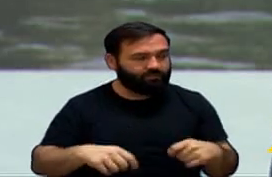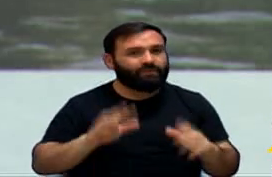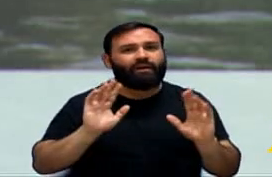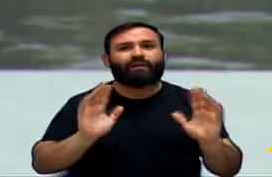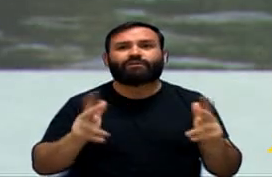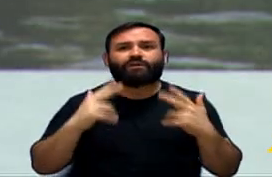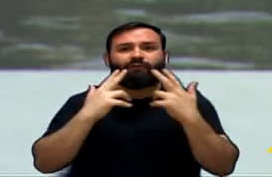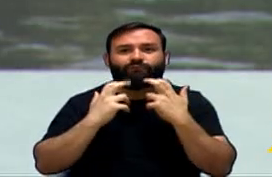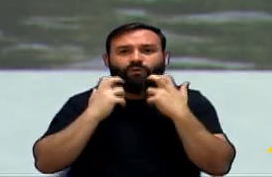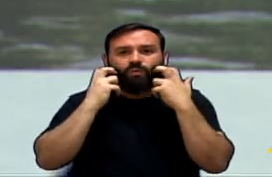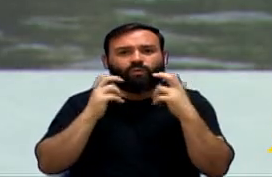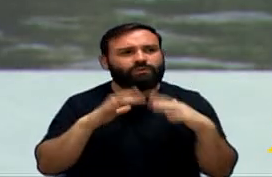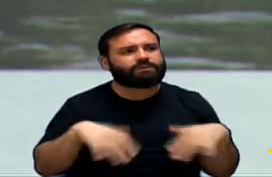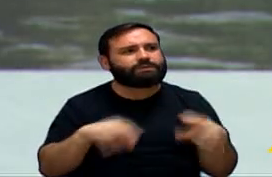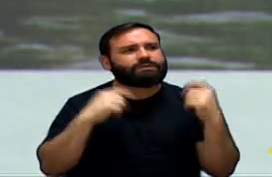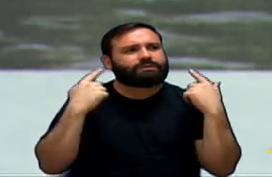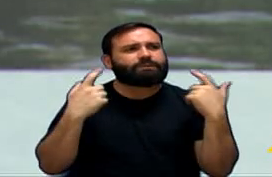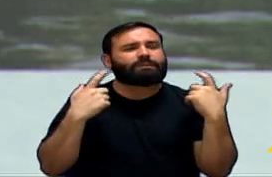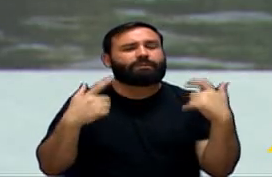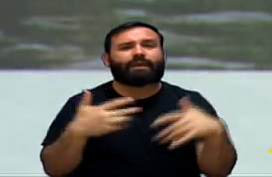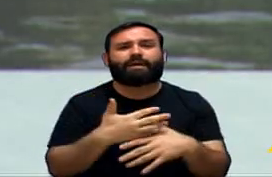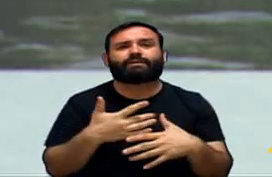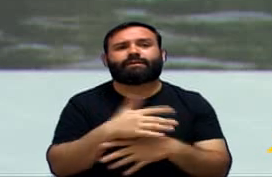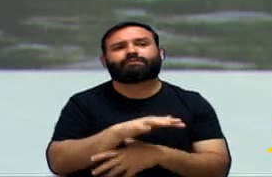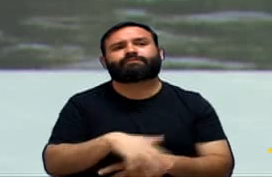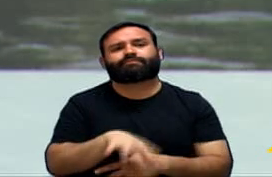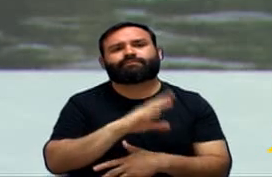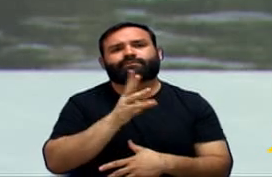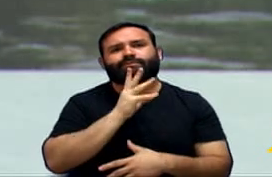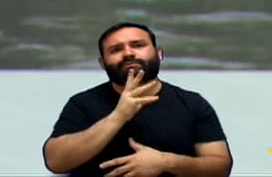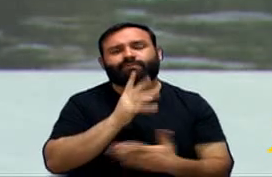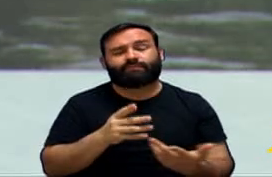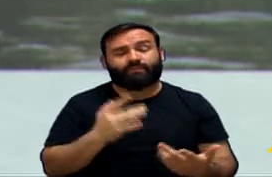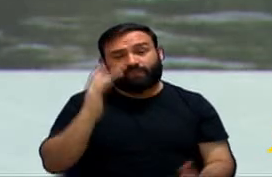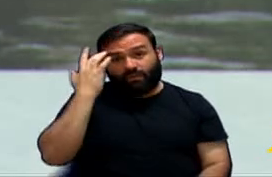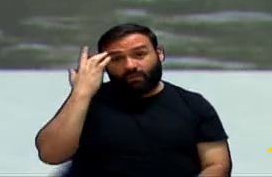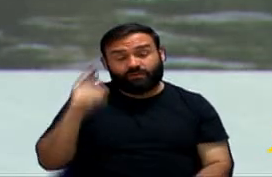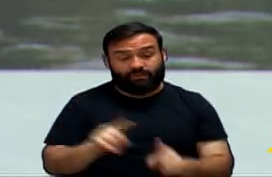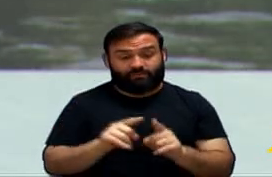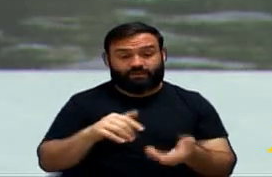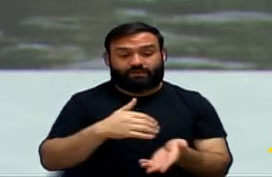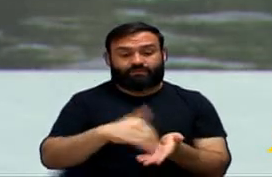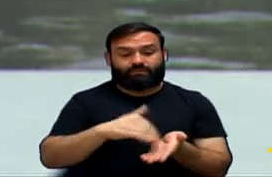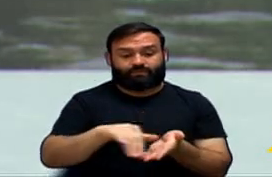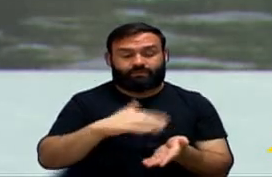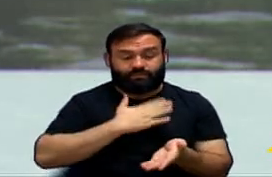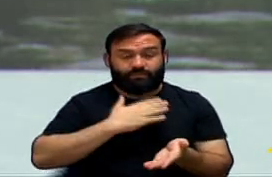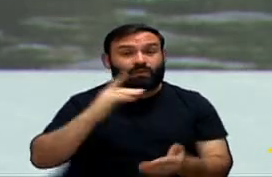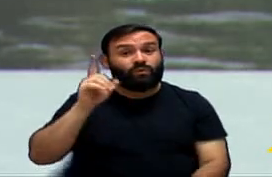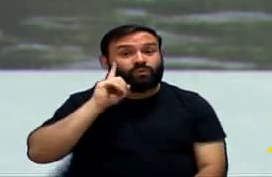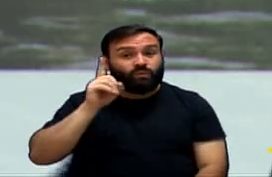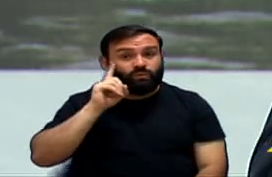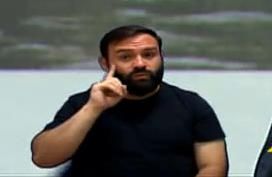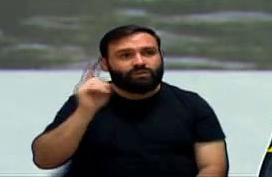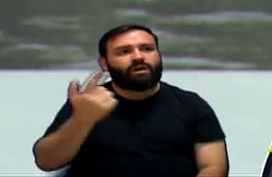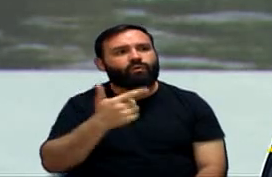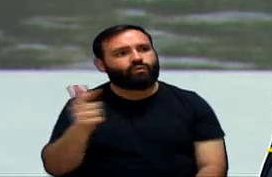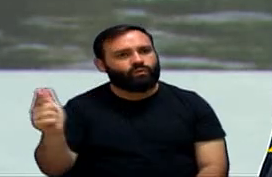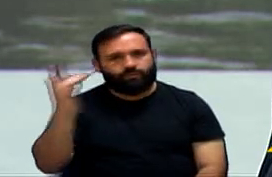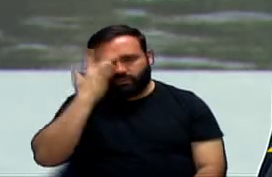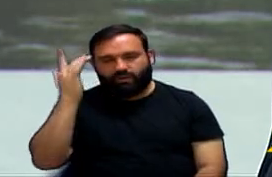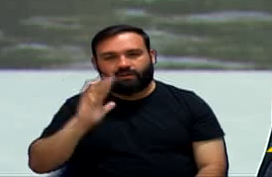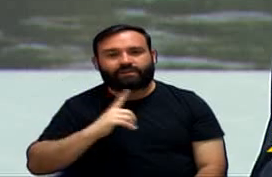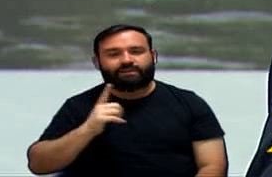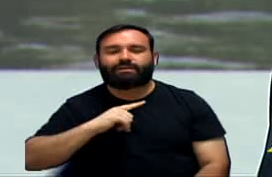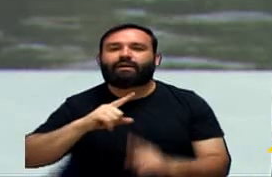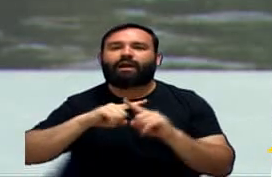virou vergonhoso isso pra cidade de Sorocaba eh eu acho que no meu gabinete todo dia como dos outros vereadores a gente